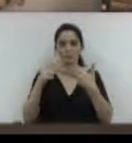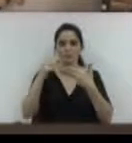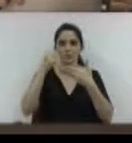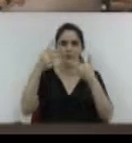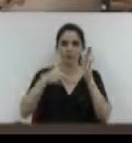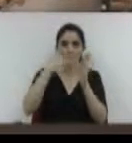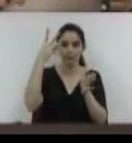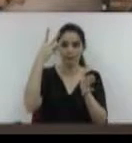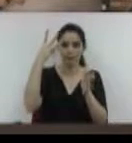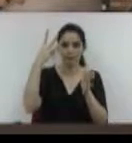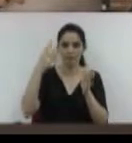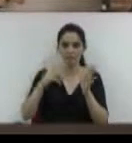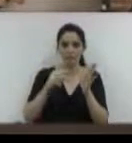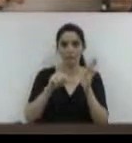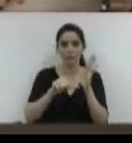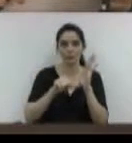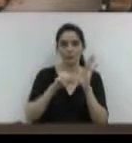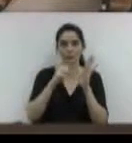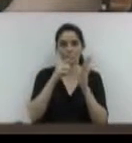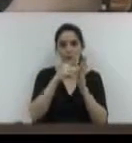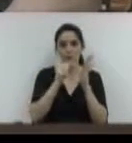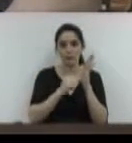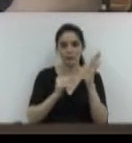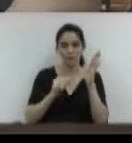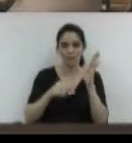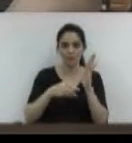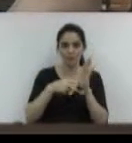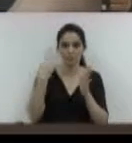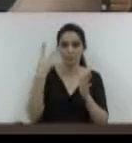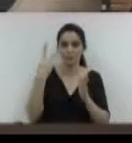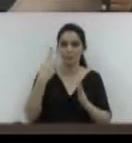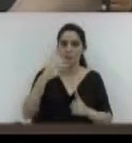3º do artigo 2º do projeto de lei